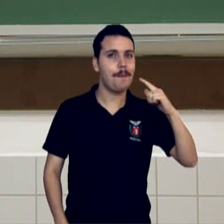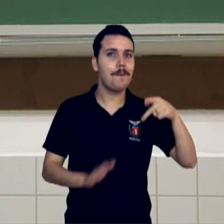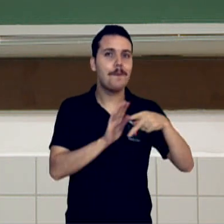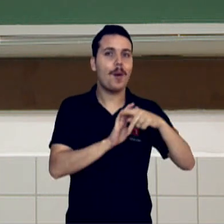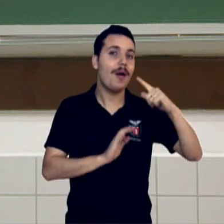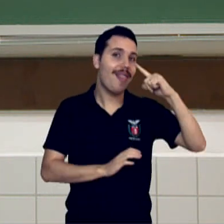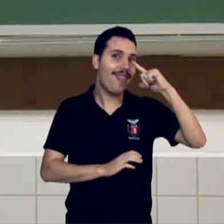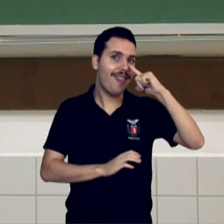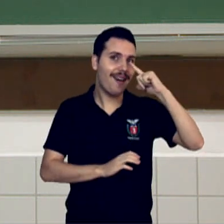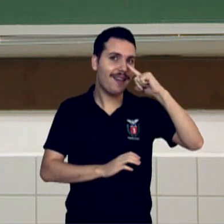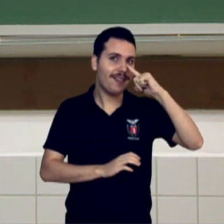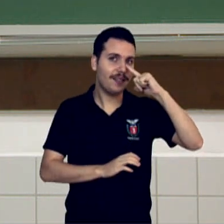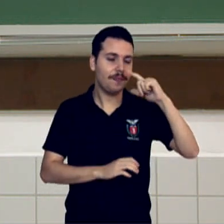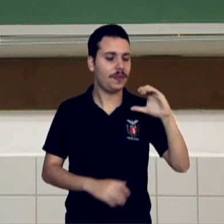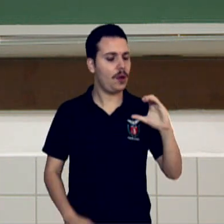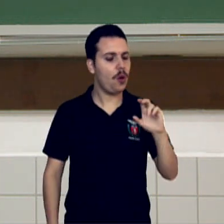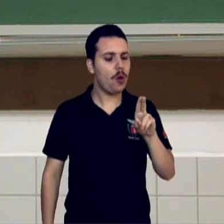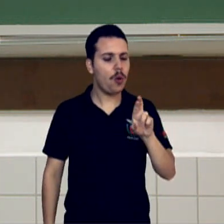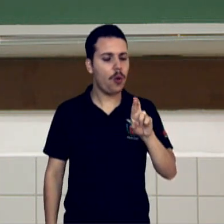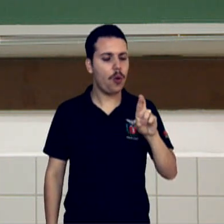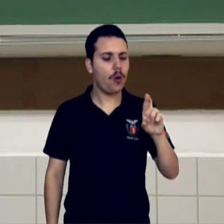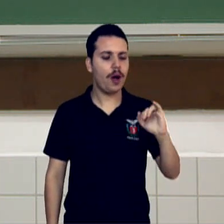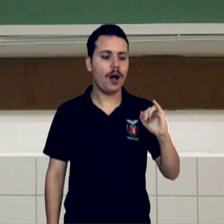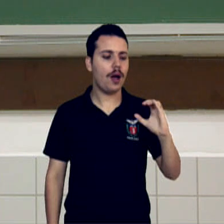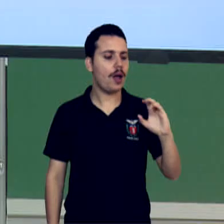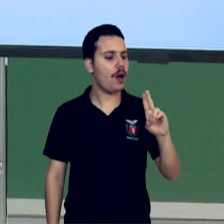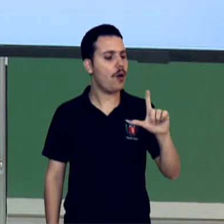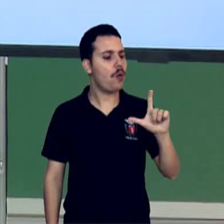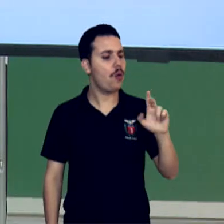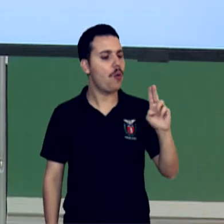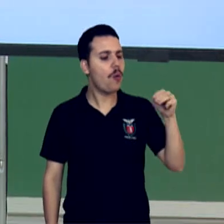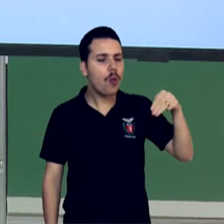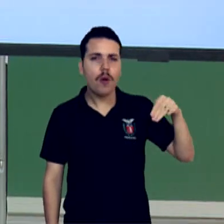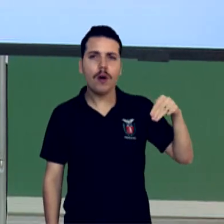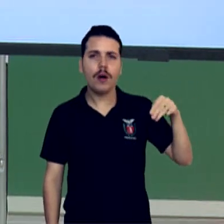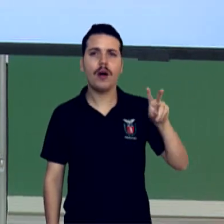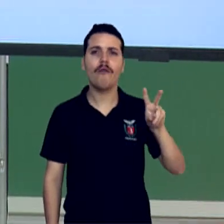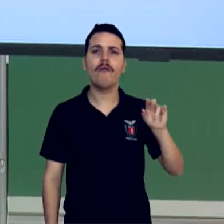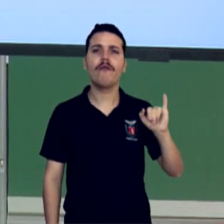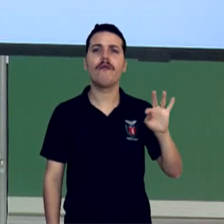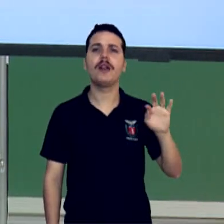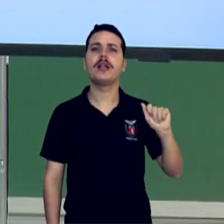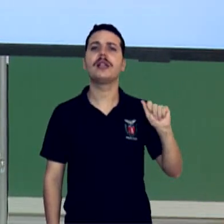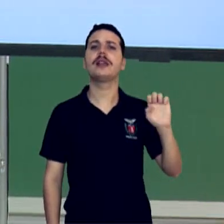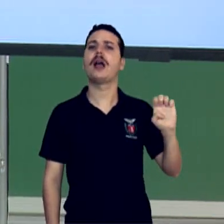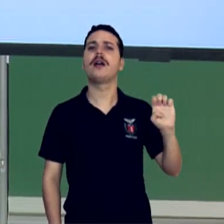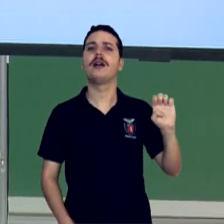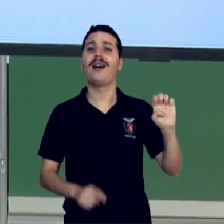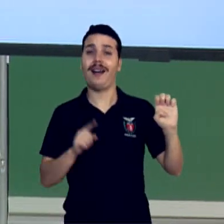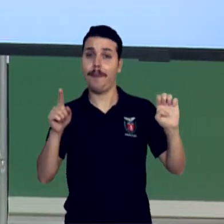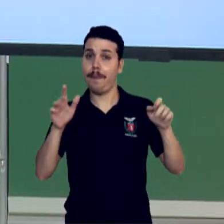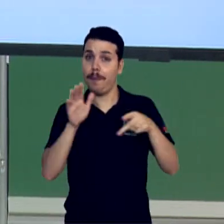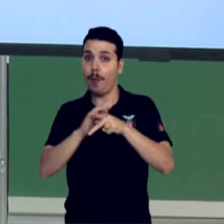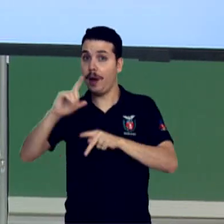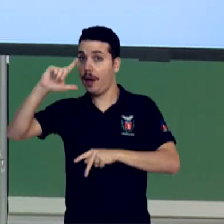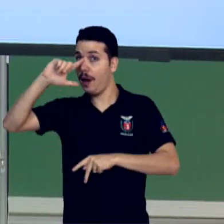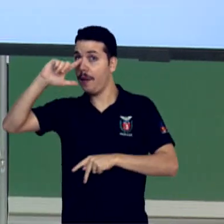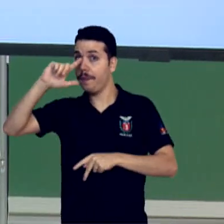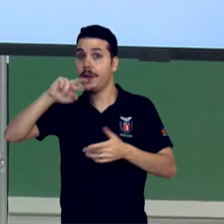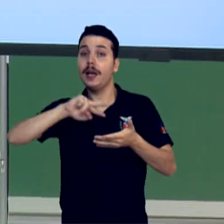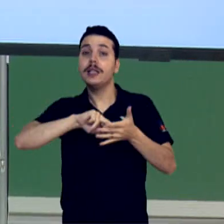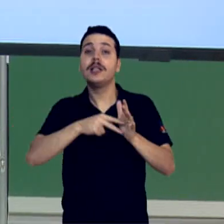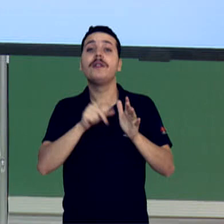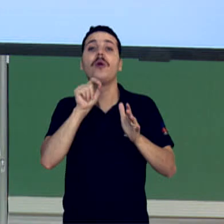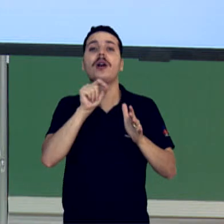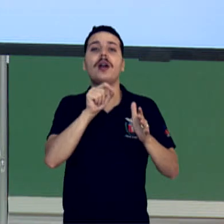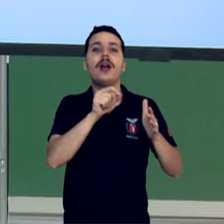O que é o curriculum vitae? Essa palavrinha em latim, ela significa uma